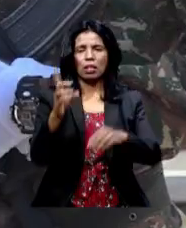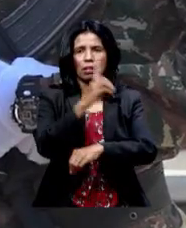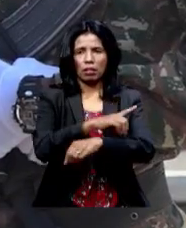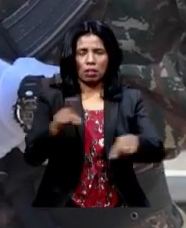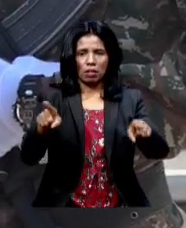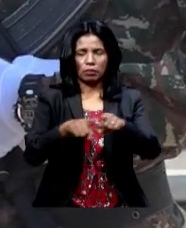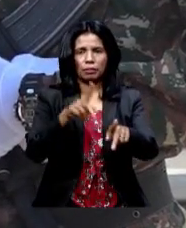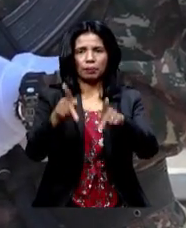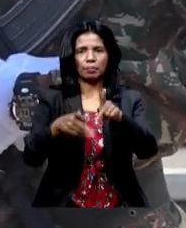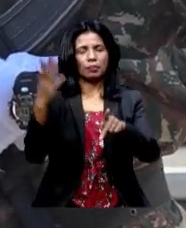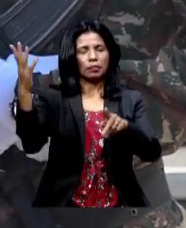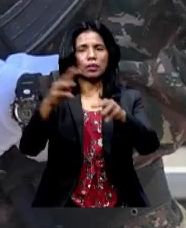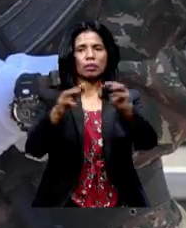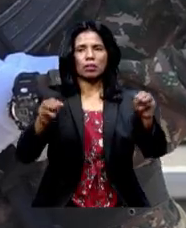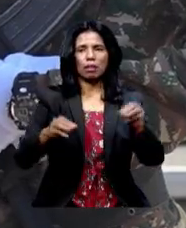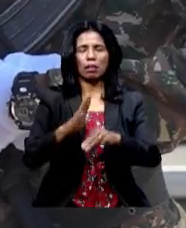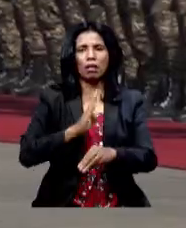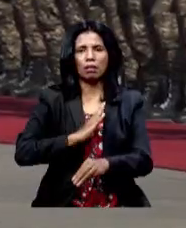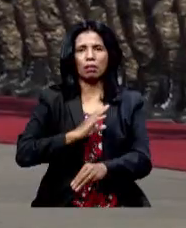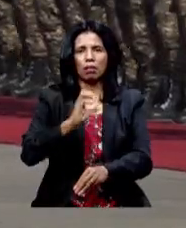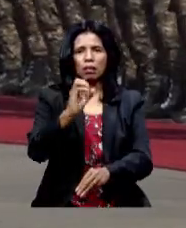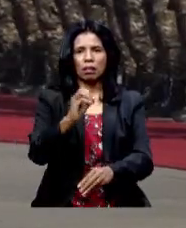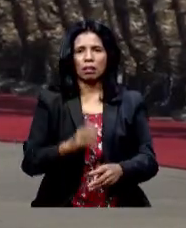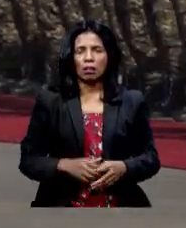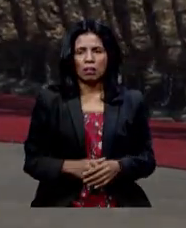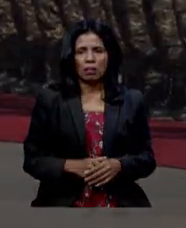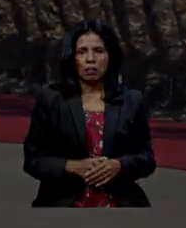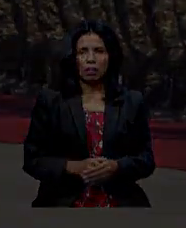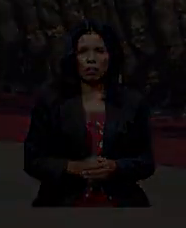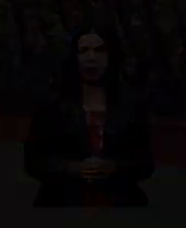na comunidade e o município Bobonaro. Celina Lopes, Tito Silva, GMN.